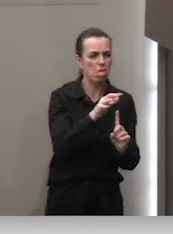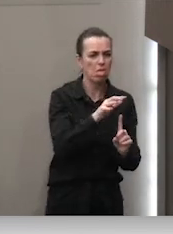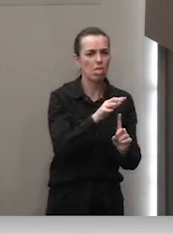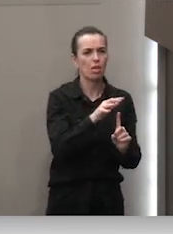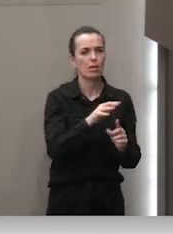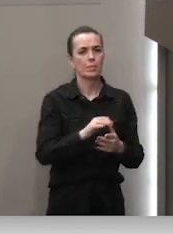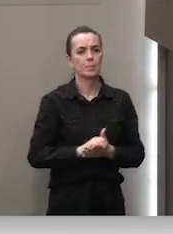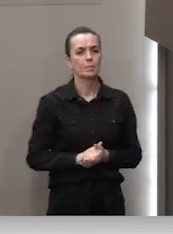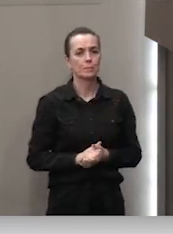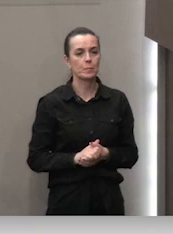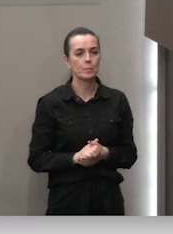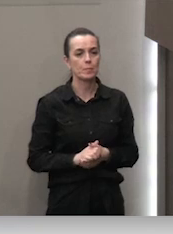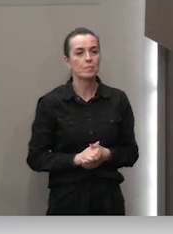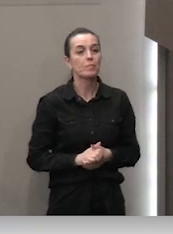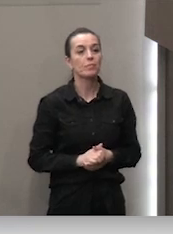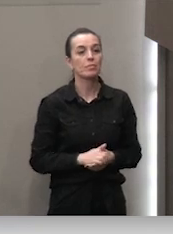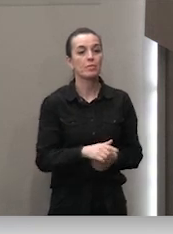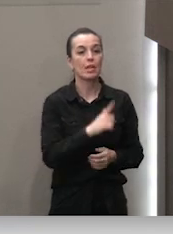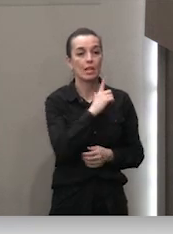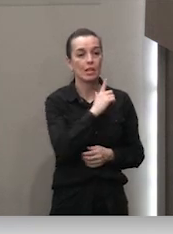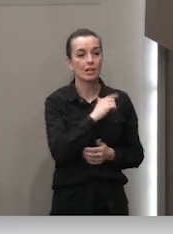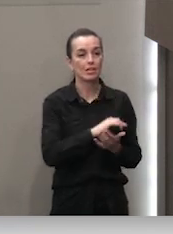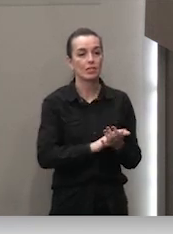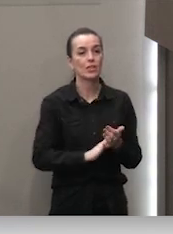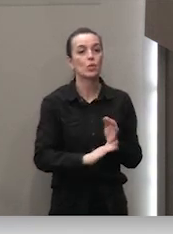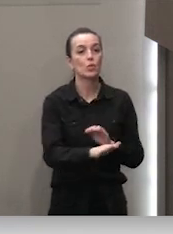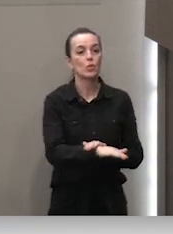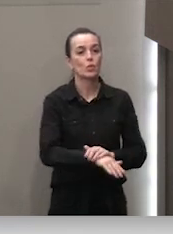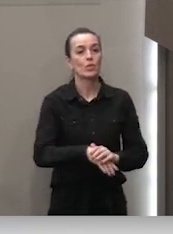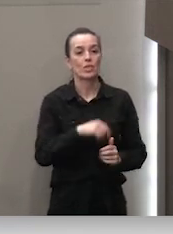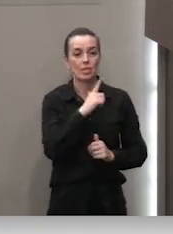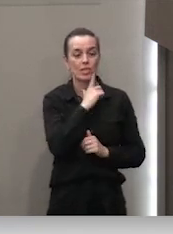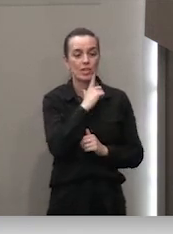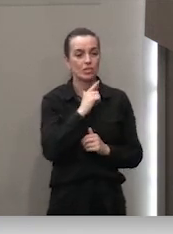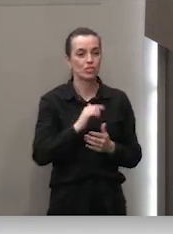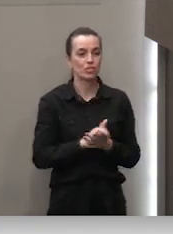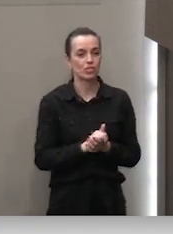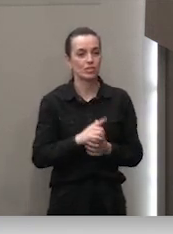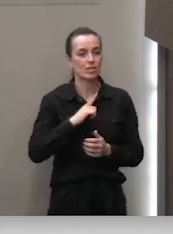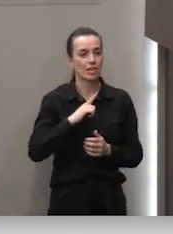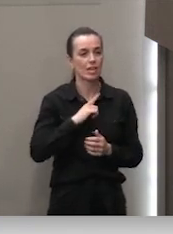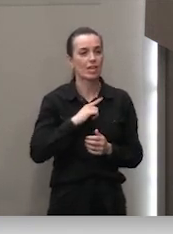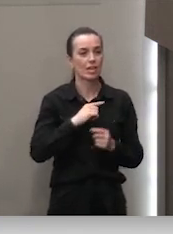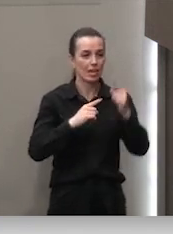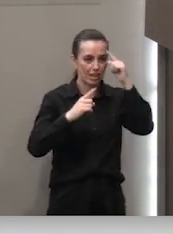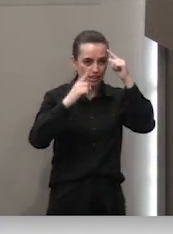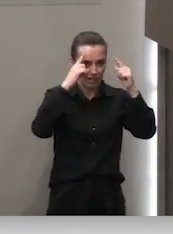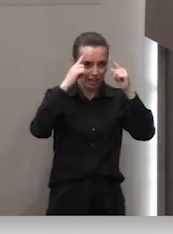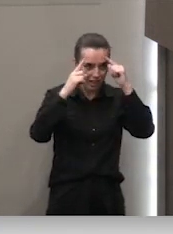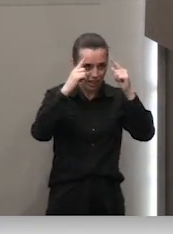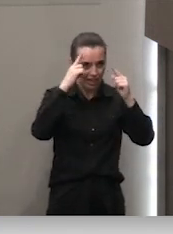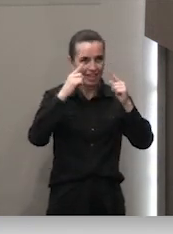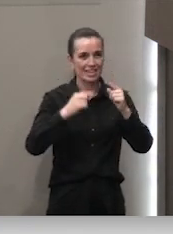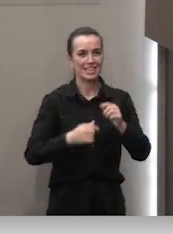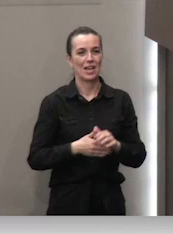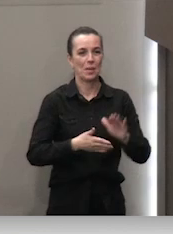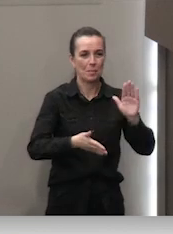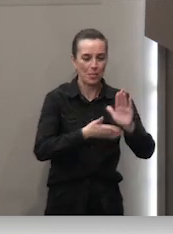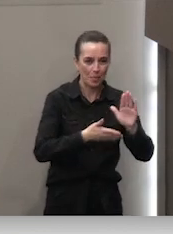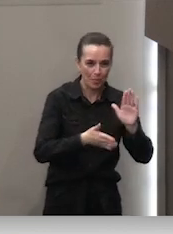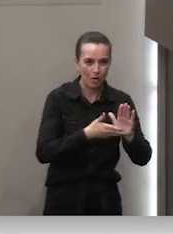aonde o campo das ideias, das propostas, é o que vai